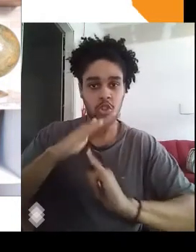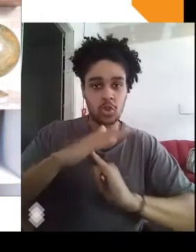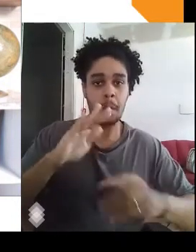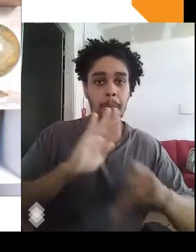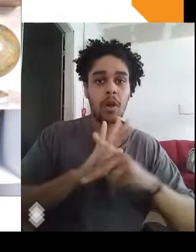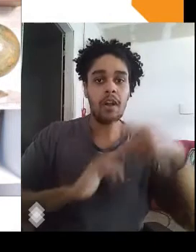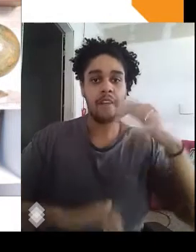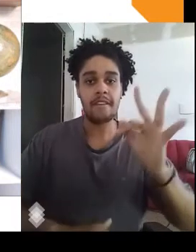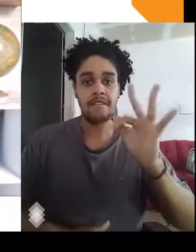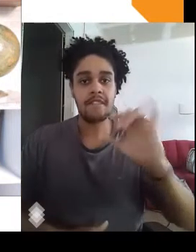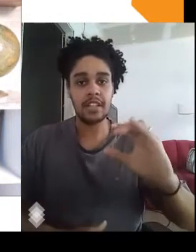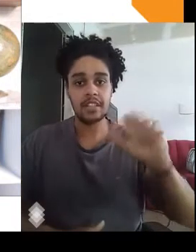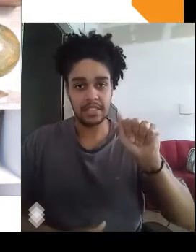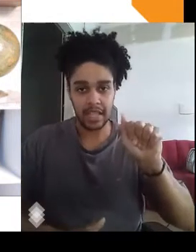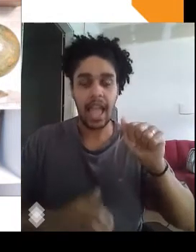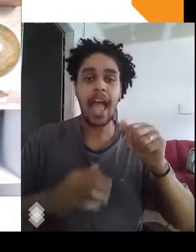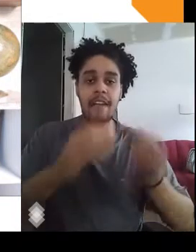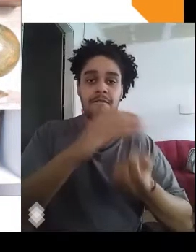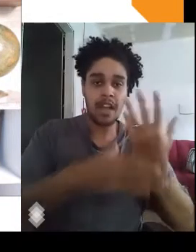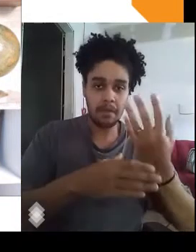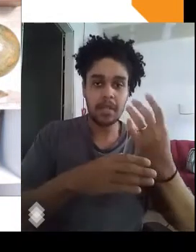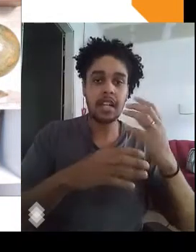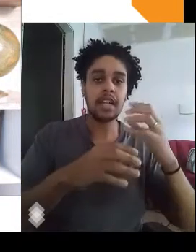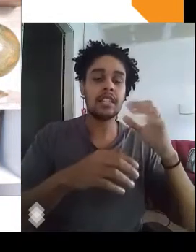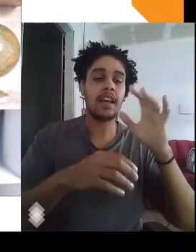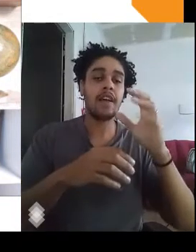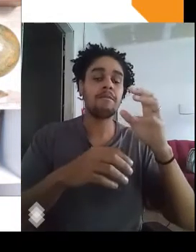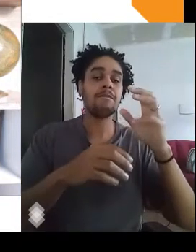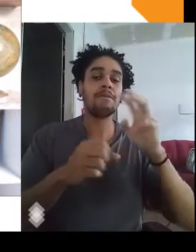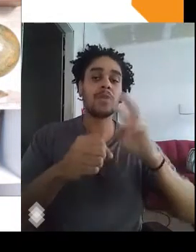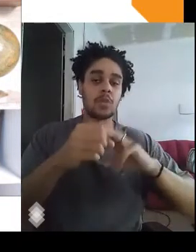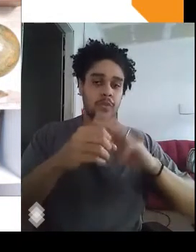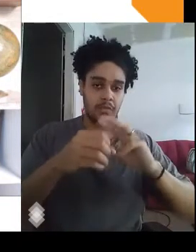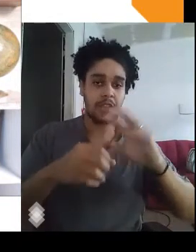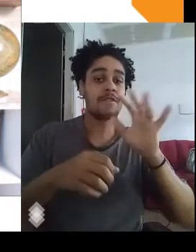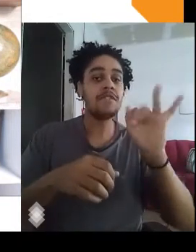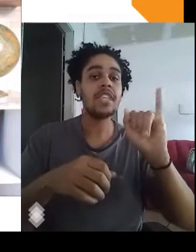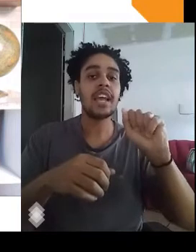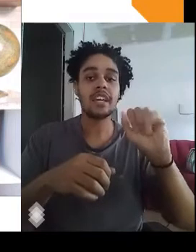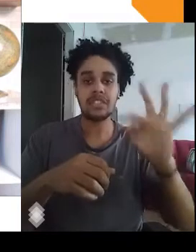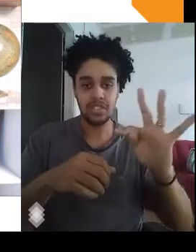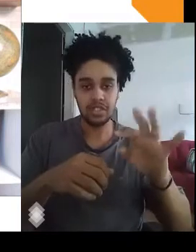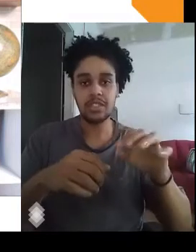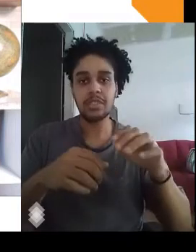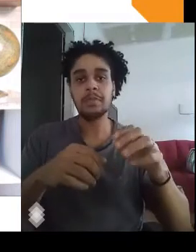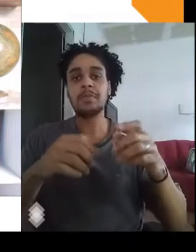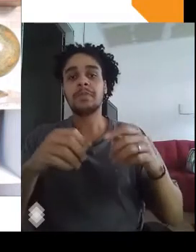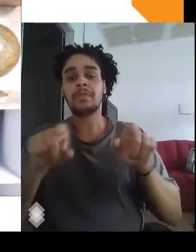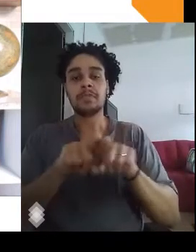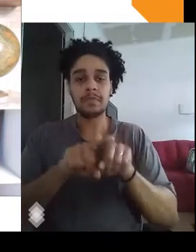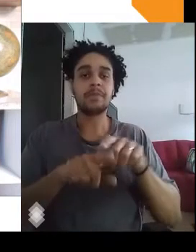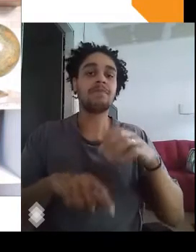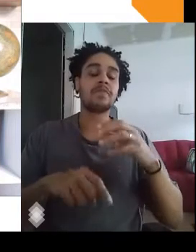da fábrica FCA, uma fábrica de automóveis que é Fiat Chrysler Automobile, né? Essa fábrica está localizada